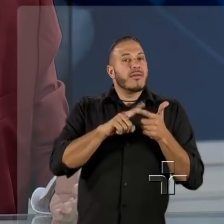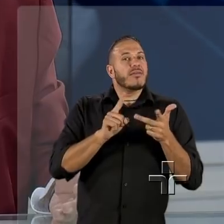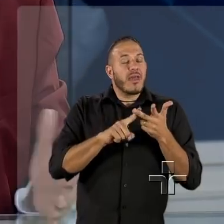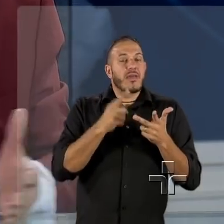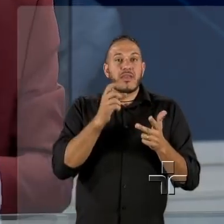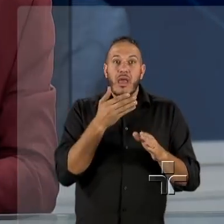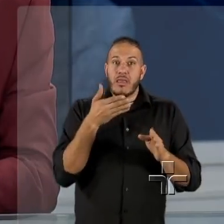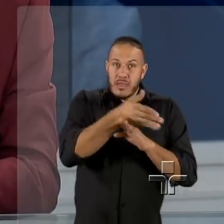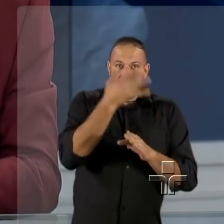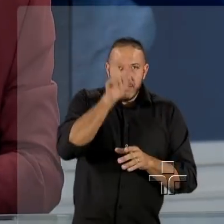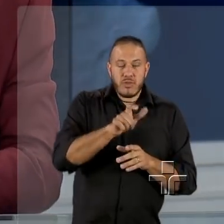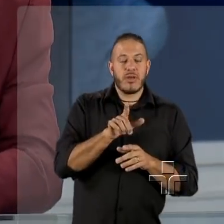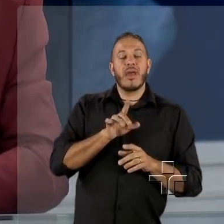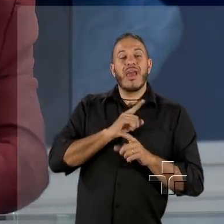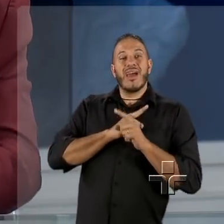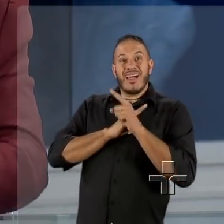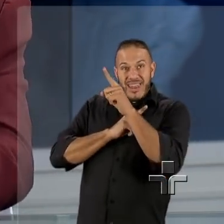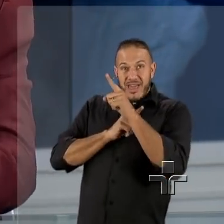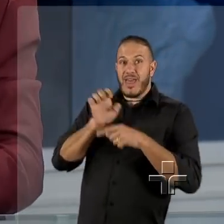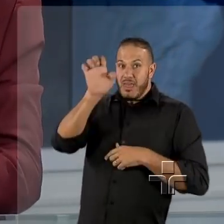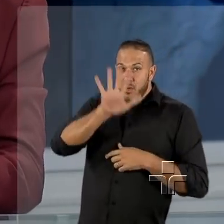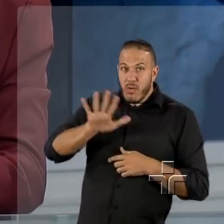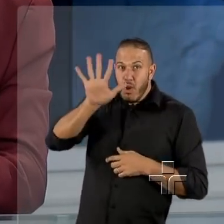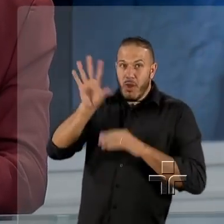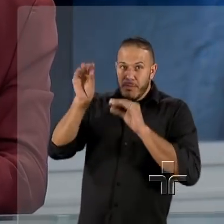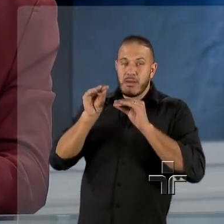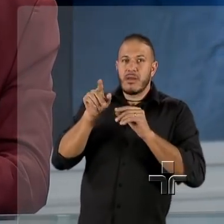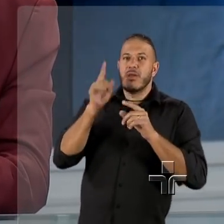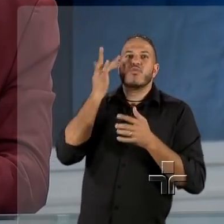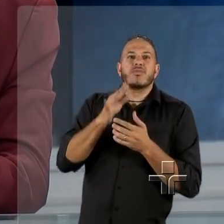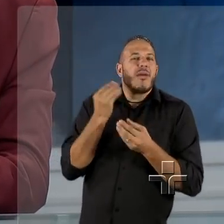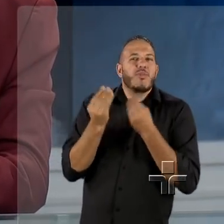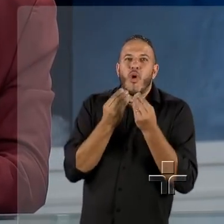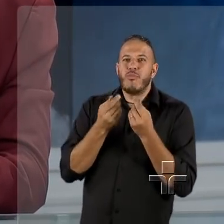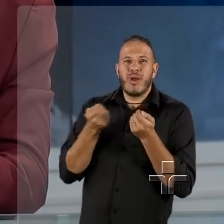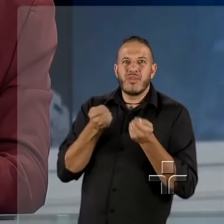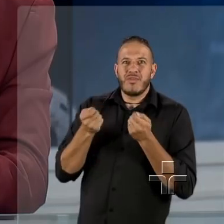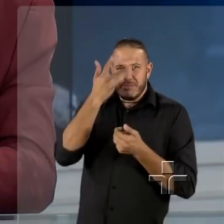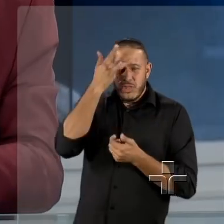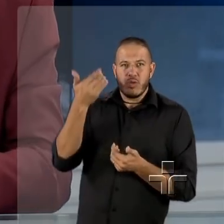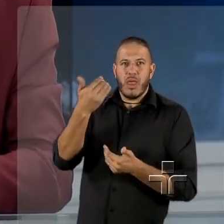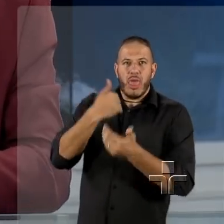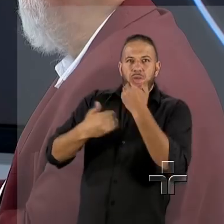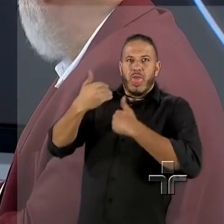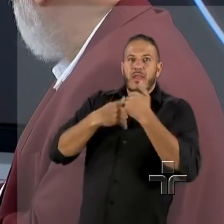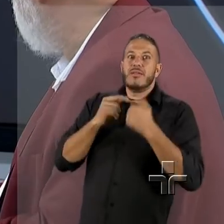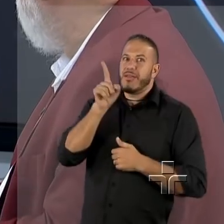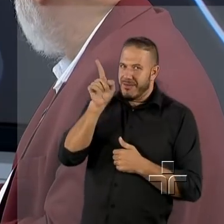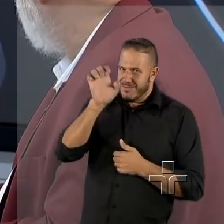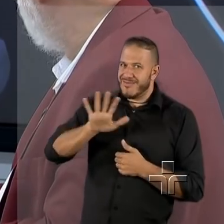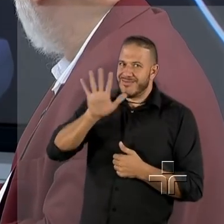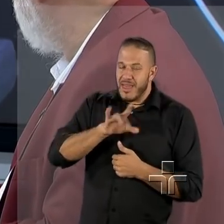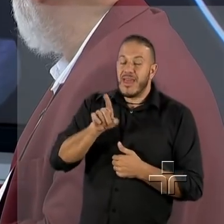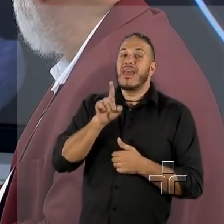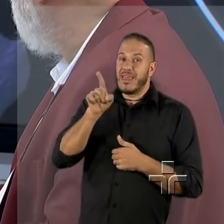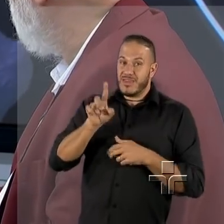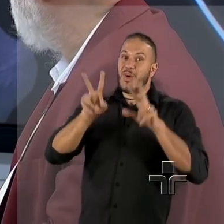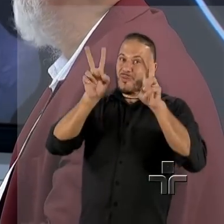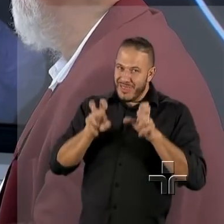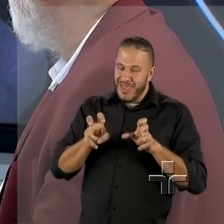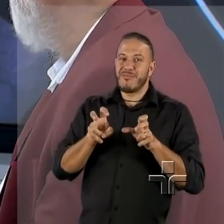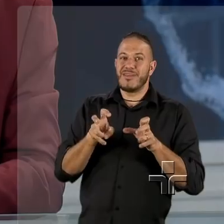Então faz essa espécie de recall, assim, traz todo mundo de volta para uma percepção de violência